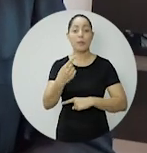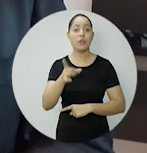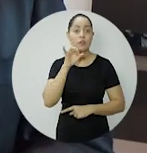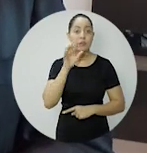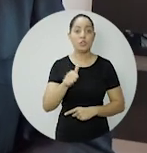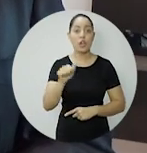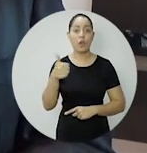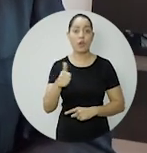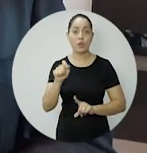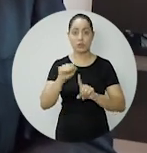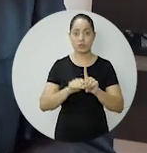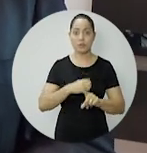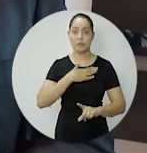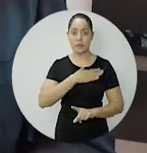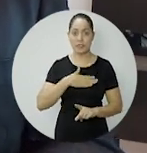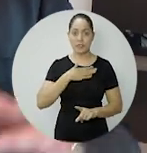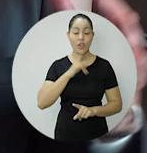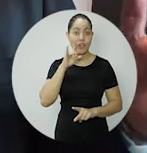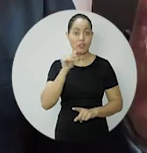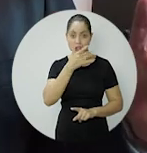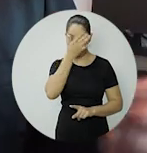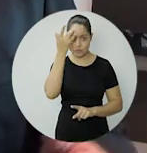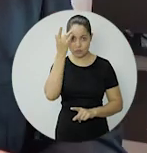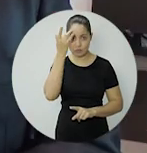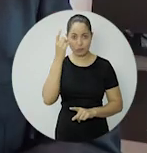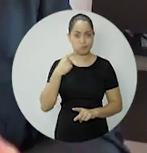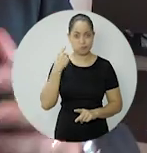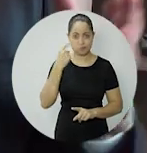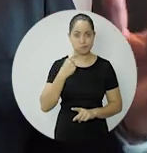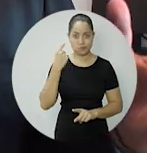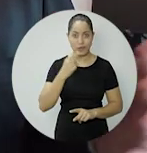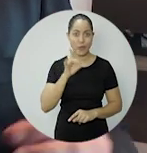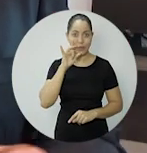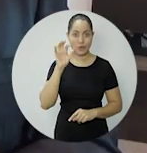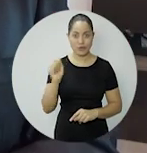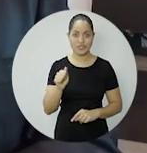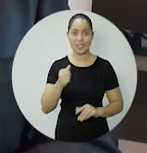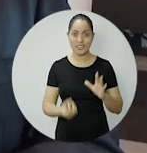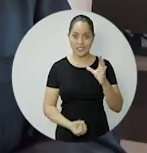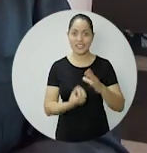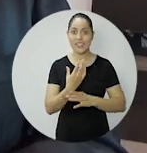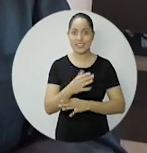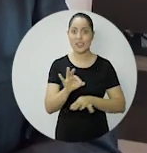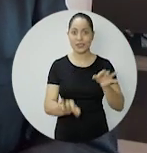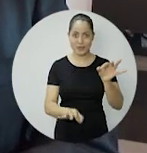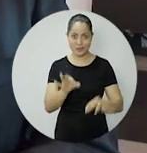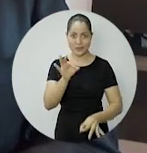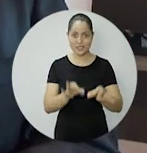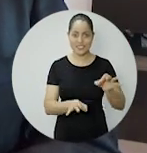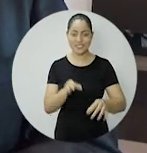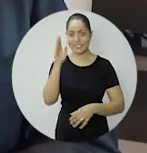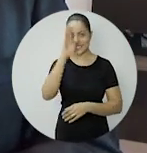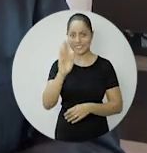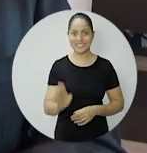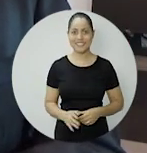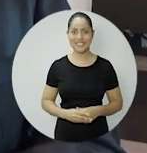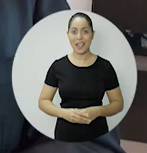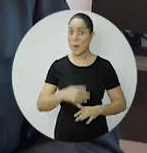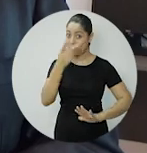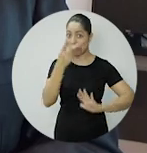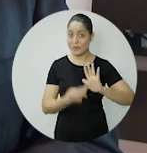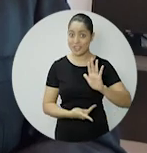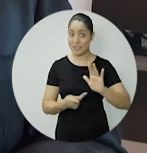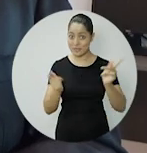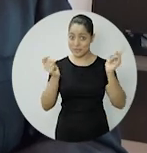será lançado no próximo dia 11 de agosto, que é o dia do advogado, é o dia da advocacia, o dia da fundação dos cursos jurídicos no